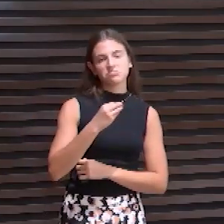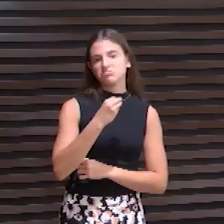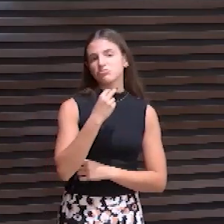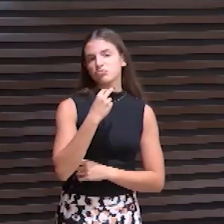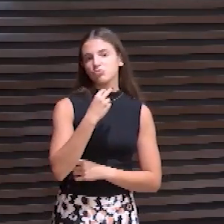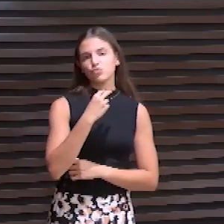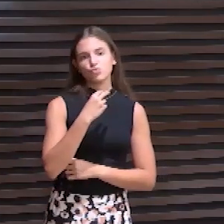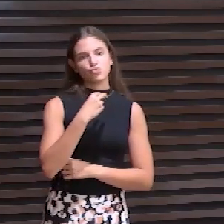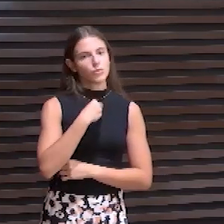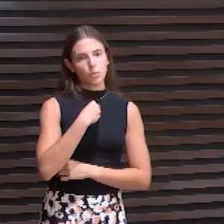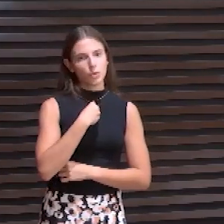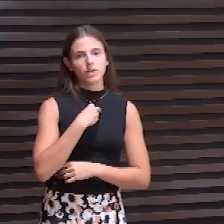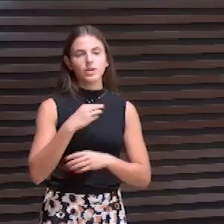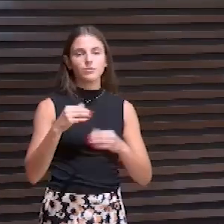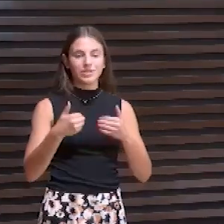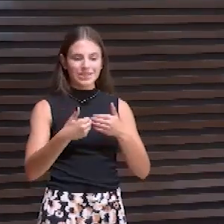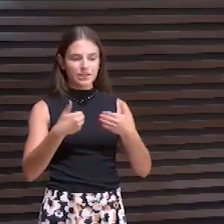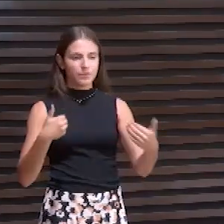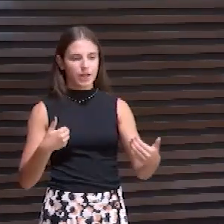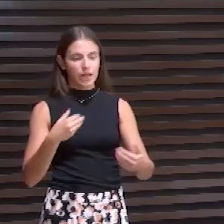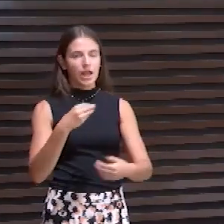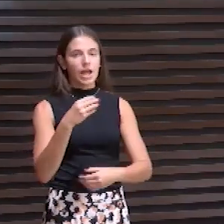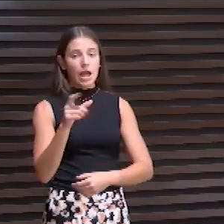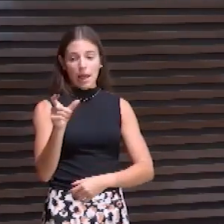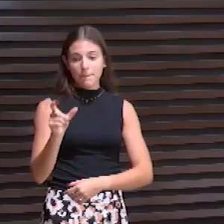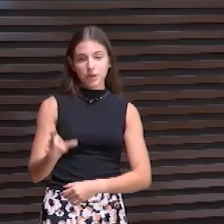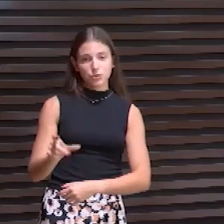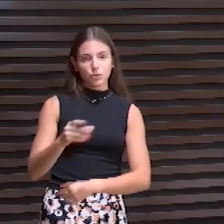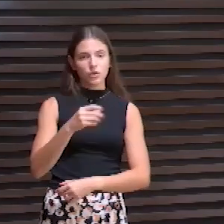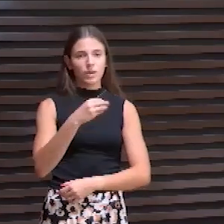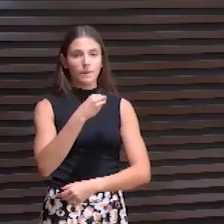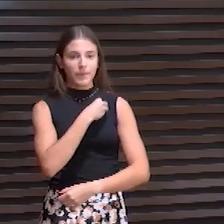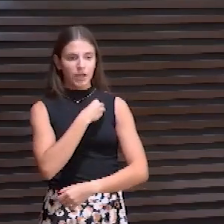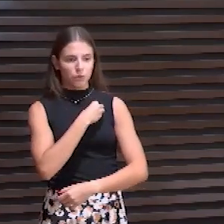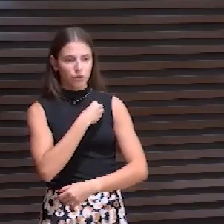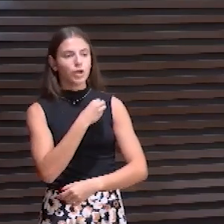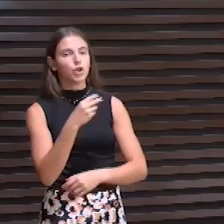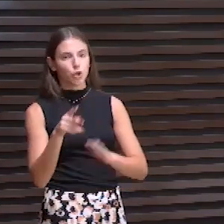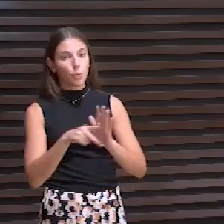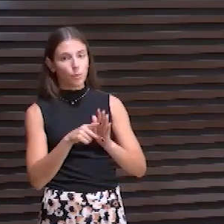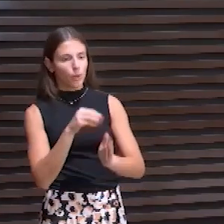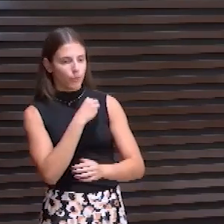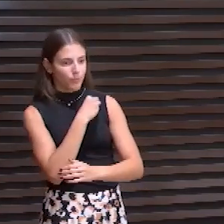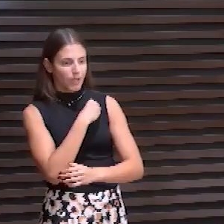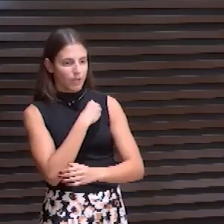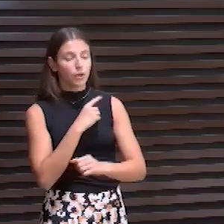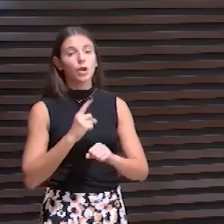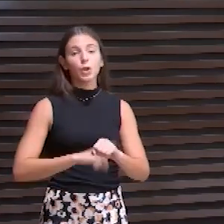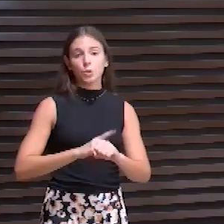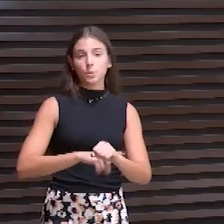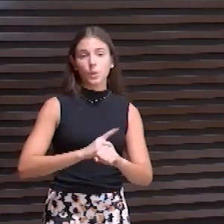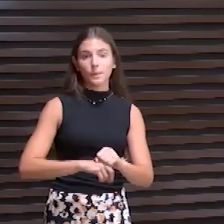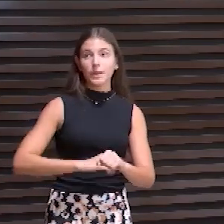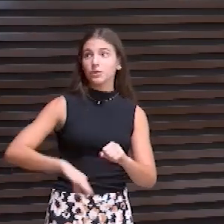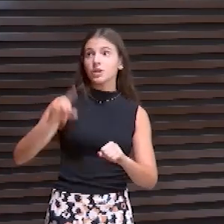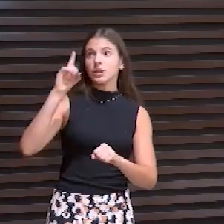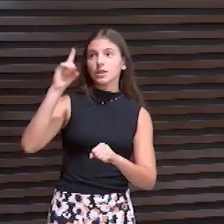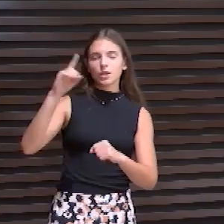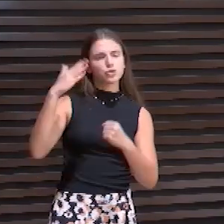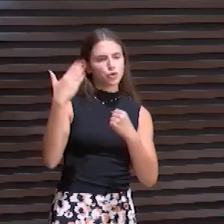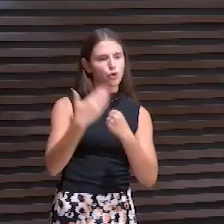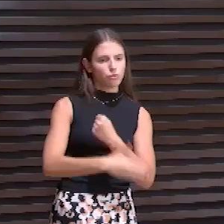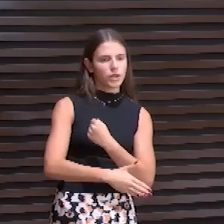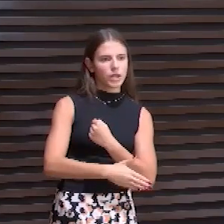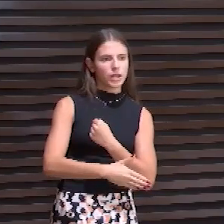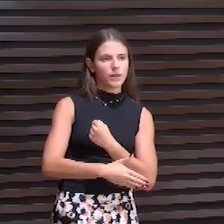Isso não existe na Bíblia. Quando Deus vai condenar alguém para o lago de fogo, para o inferno, ele vai condenar os pecados ou ele vai jogar o